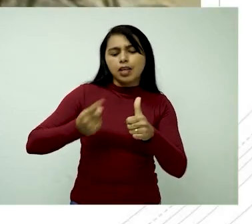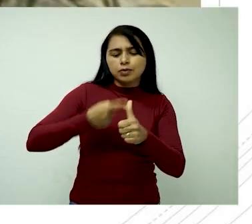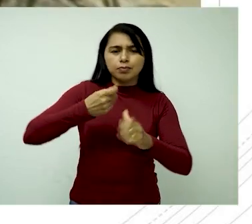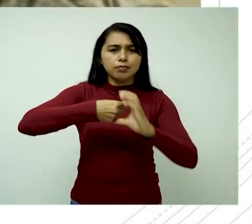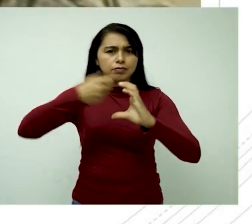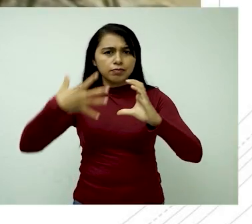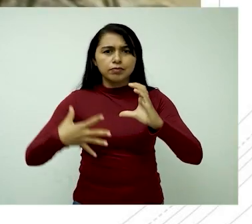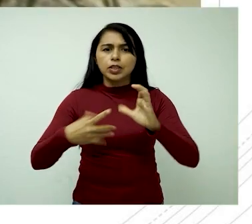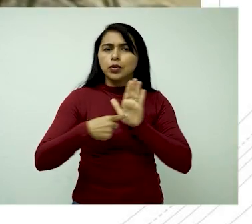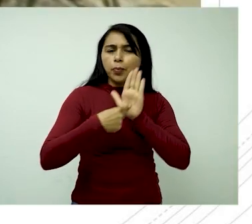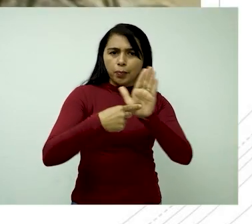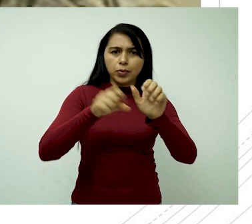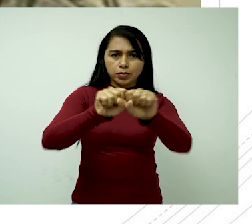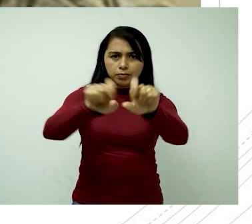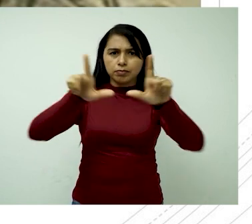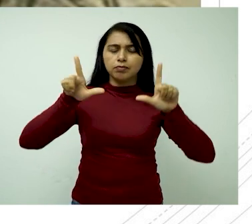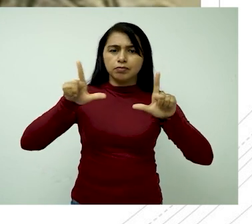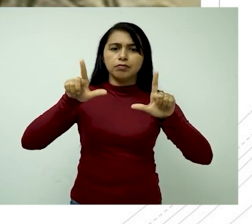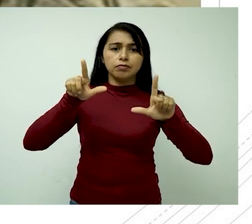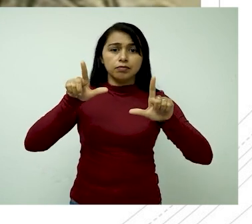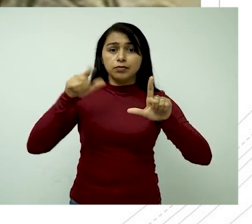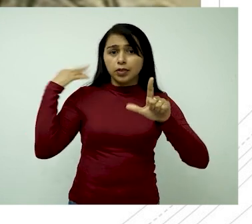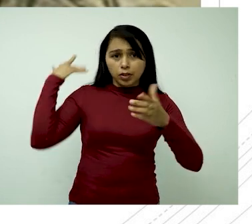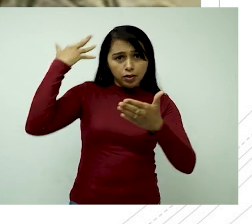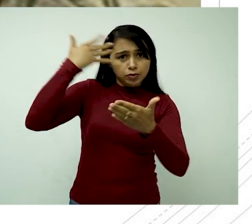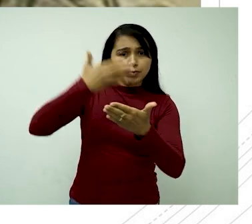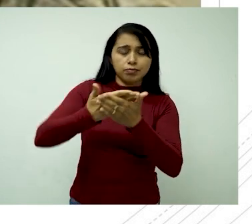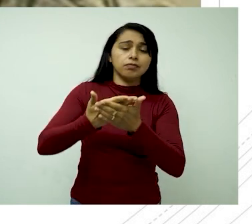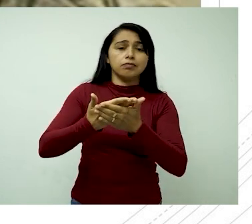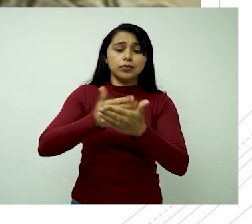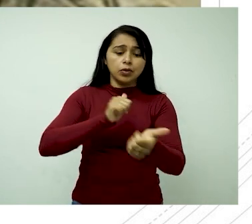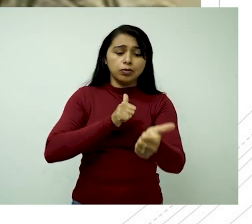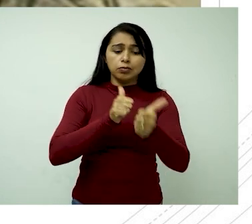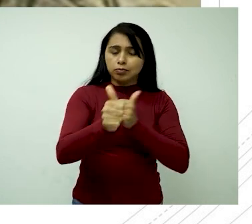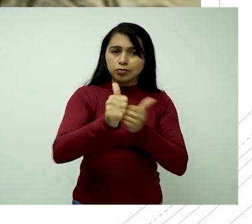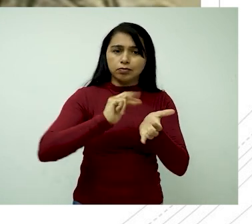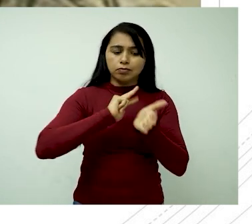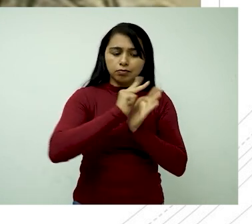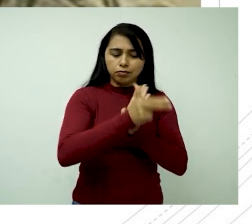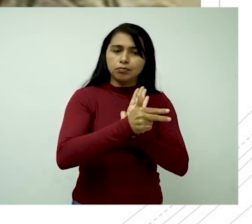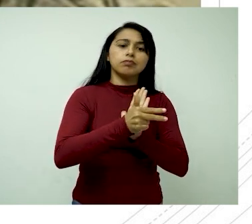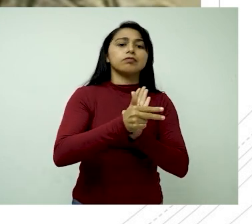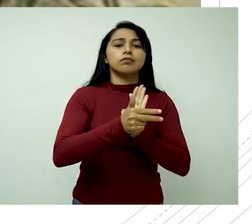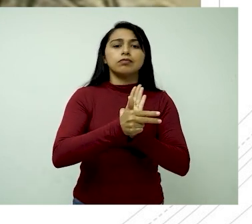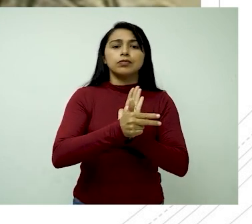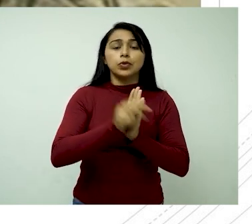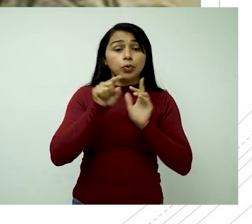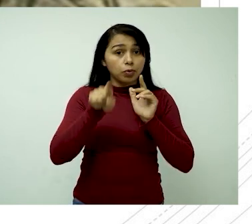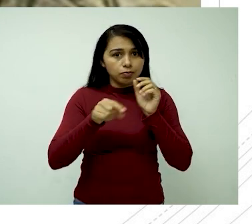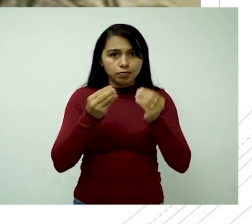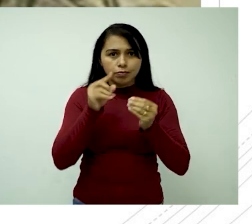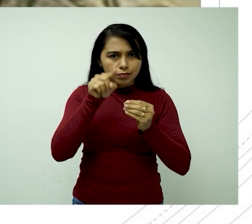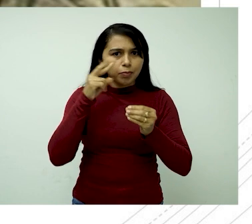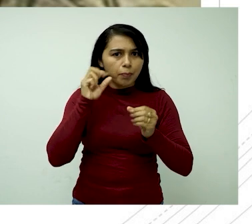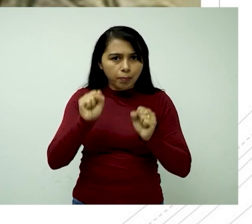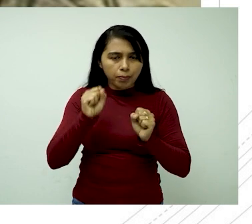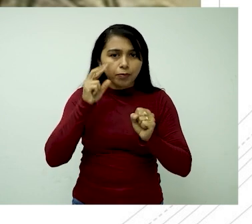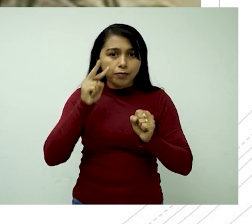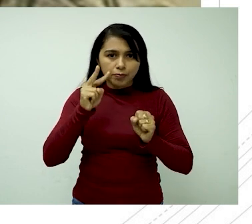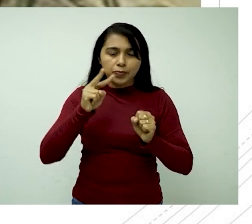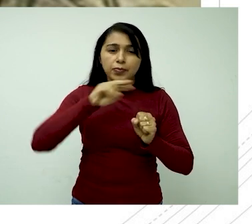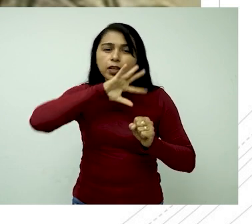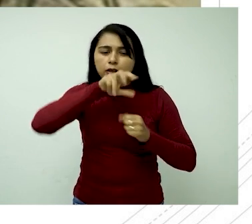partir dessa imagem do histórico aqui do atletismo. Como a gente pode observar na imagem, nós temos um grande